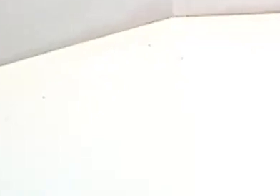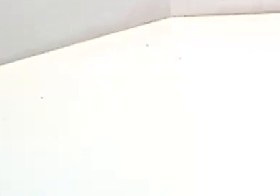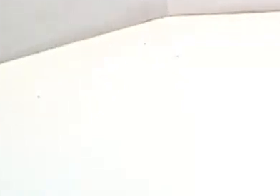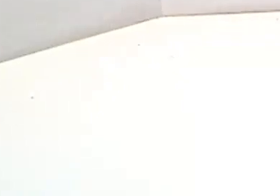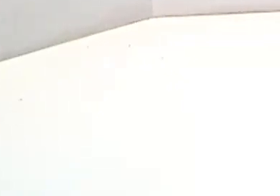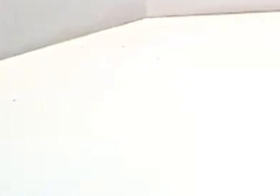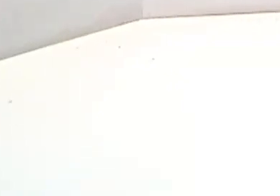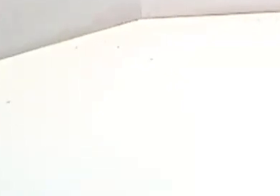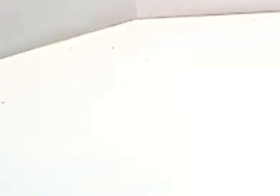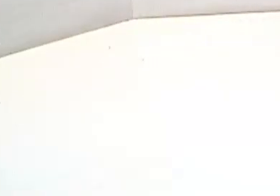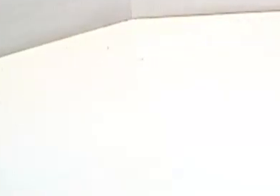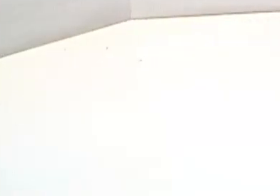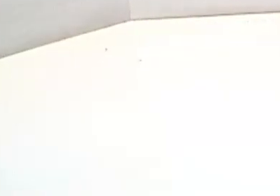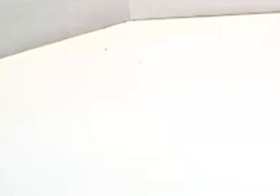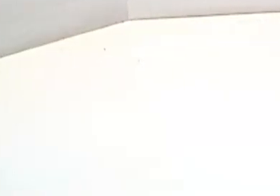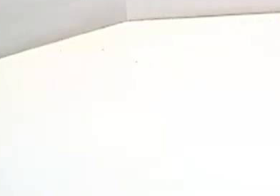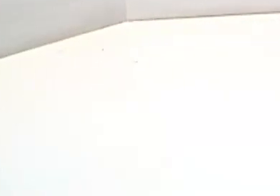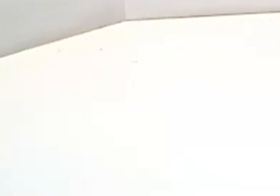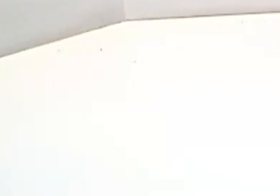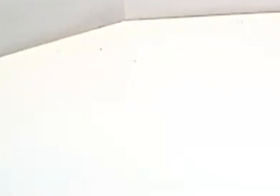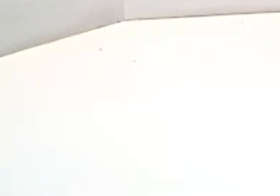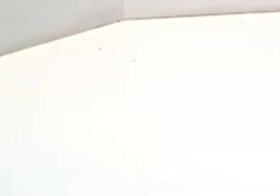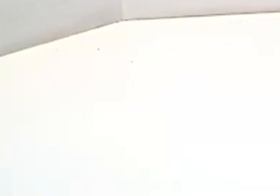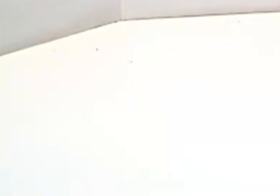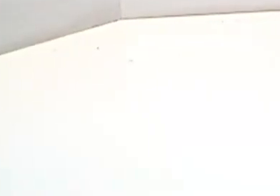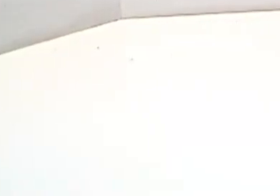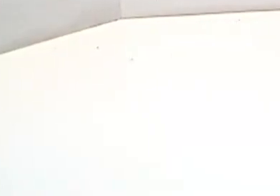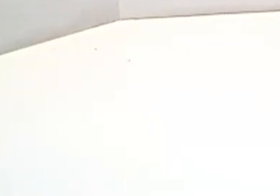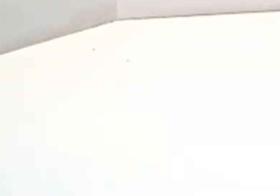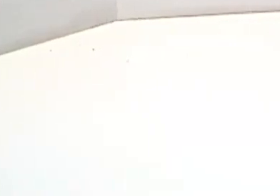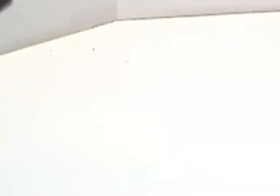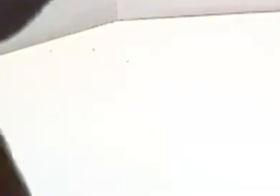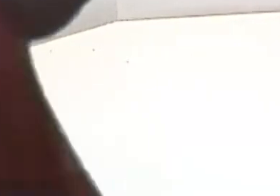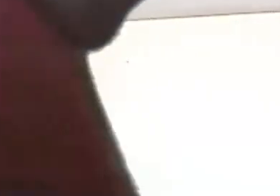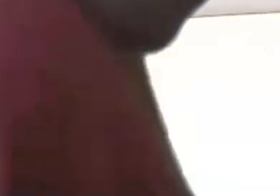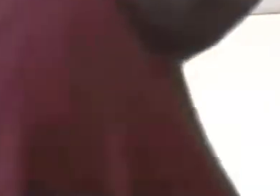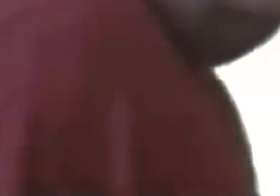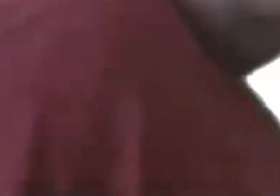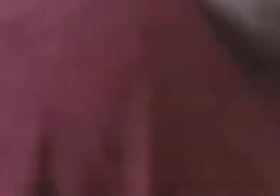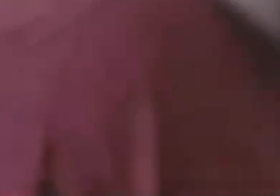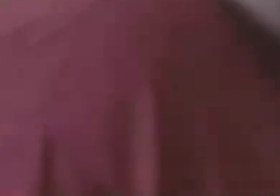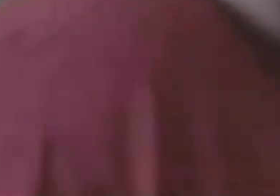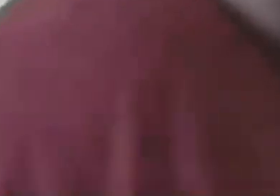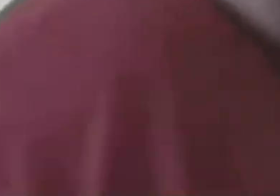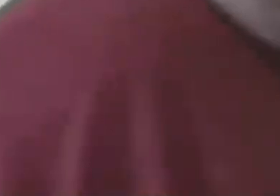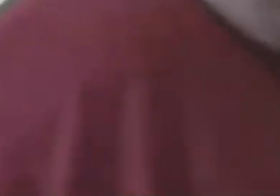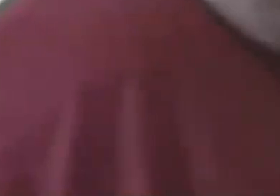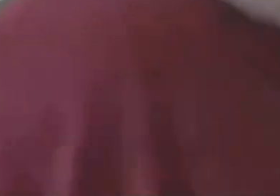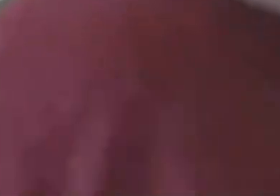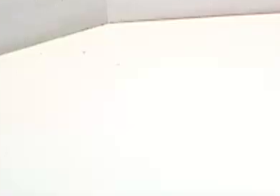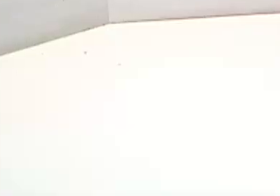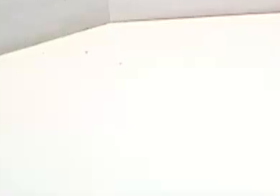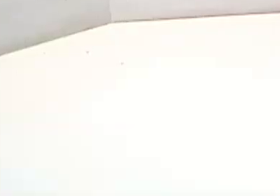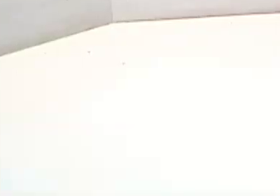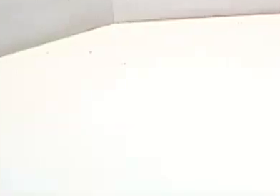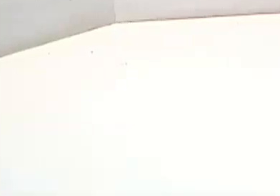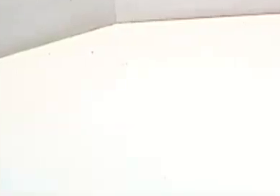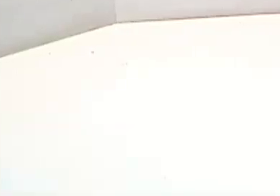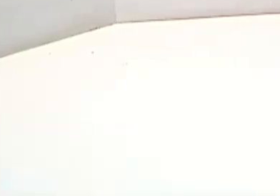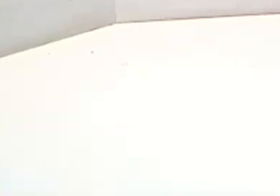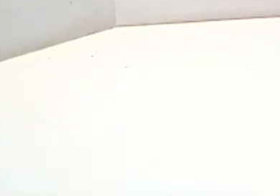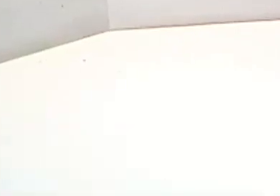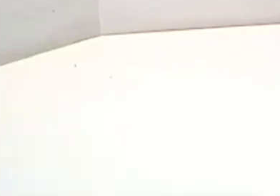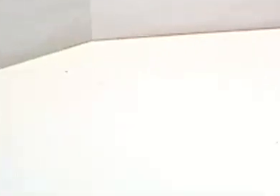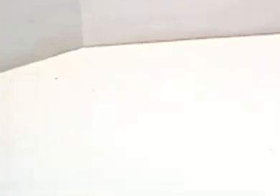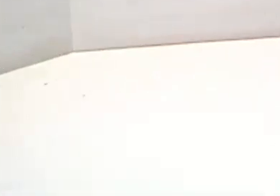mudou nada. Tá pra andar sozinha esse vestido. É o caldo, né, minha filha? É o caldo, mas é um caldo de saudade. Você já voltou com um sorriso estampado no